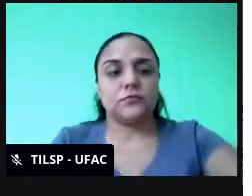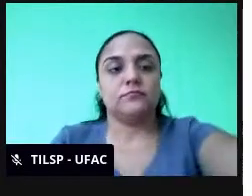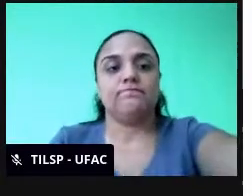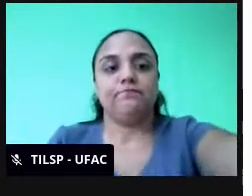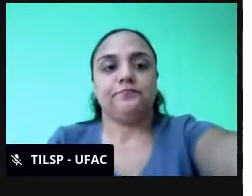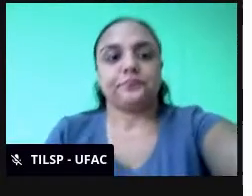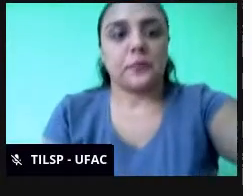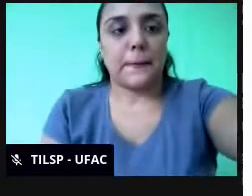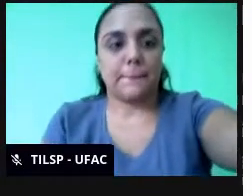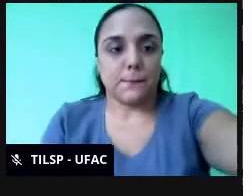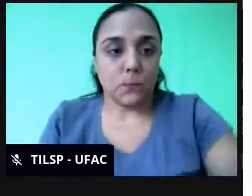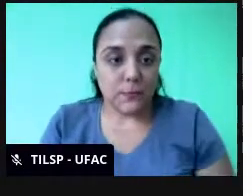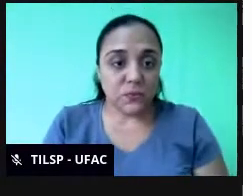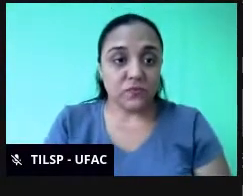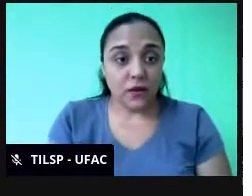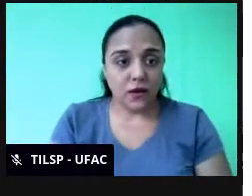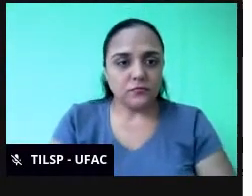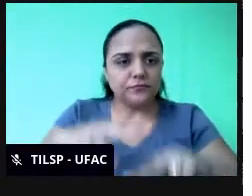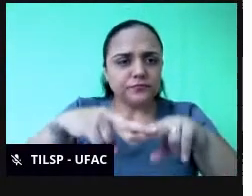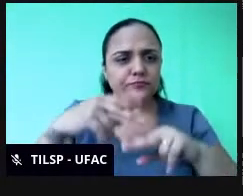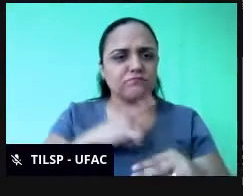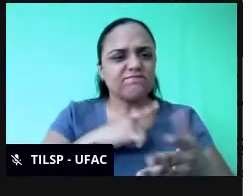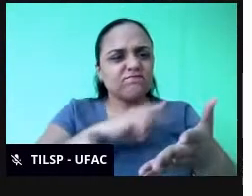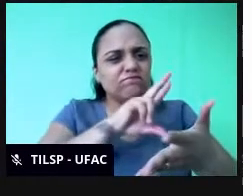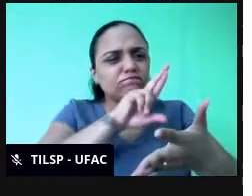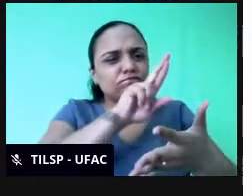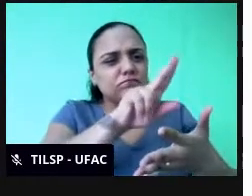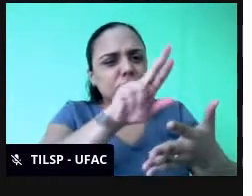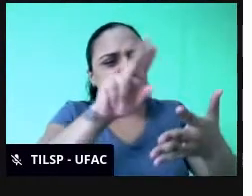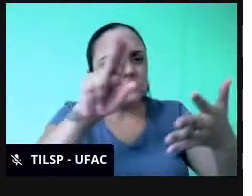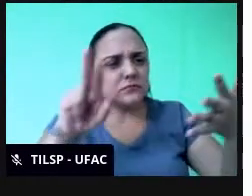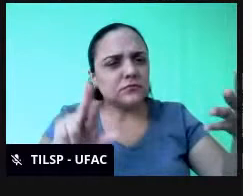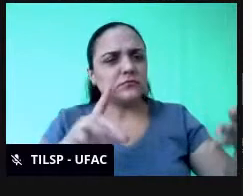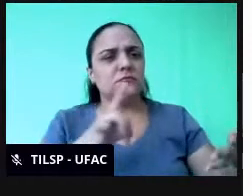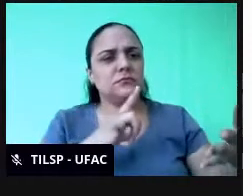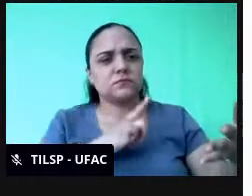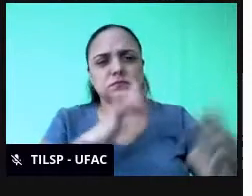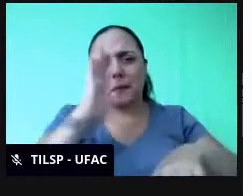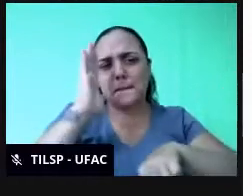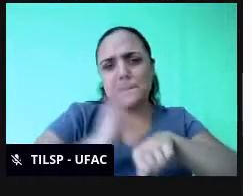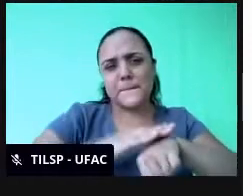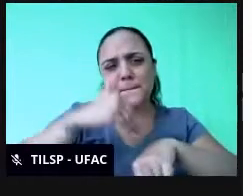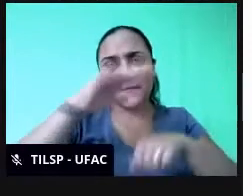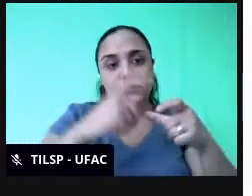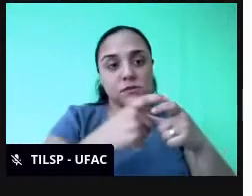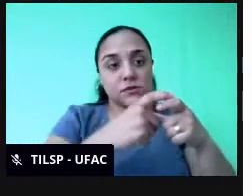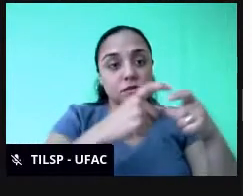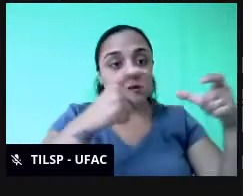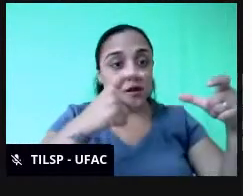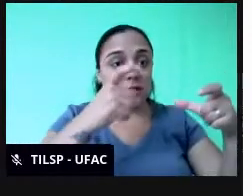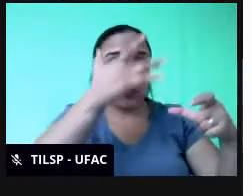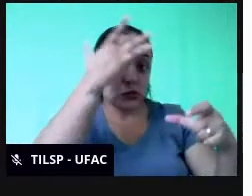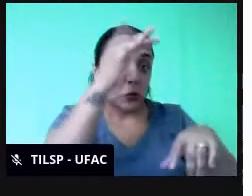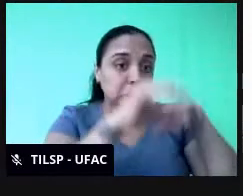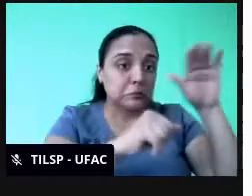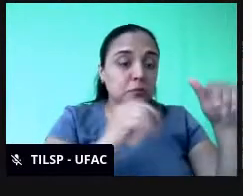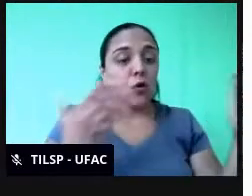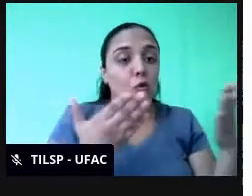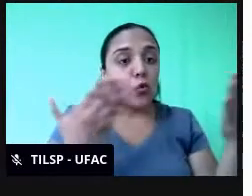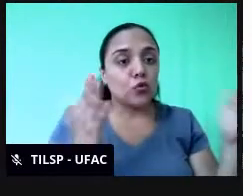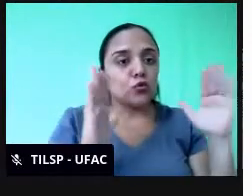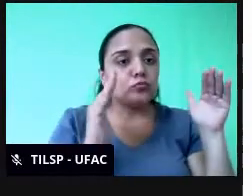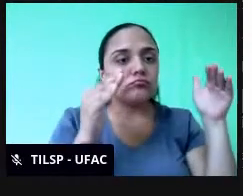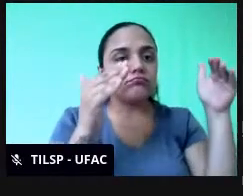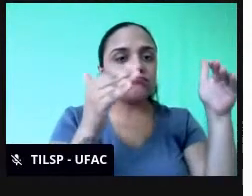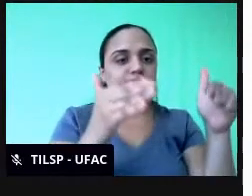mercado aproveita. Então, as opções, elas estão cada vez maiores e, claro, hoje o foco, a gente sabe